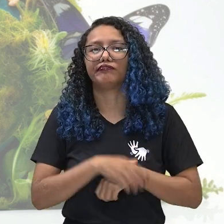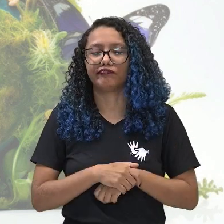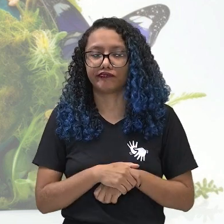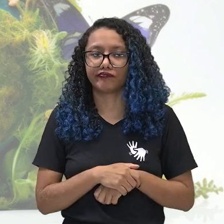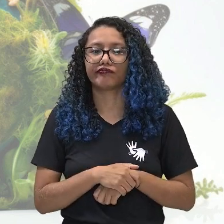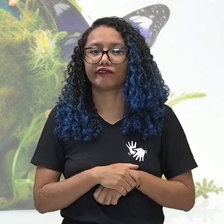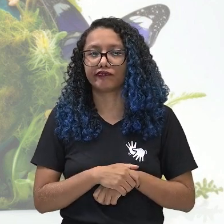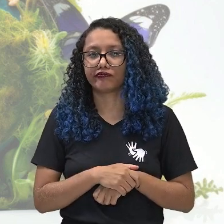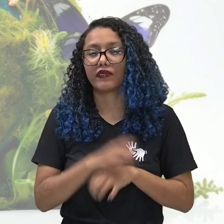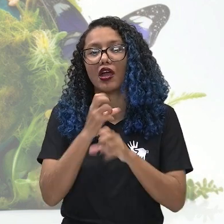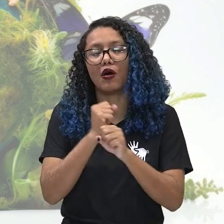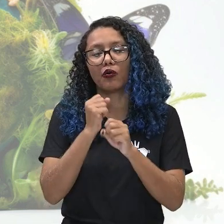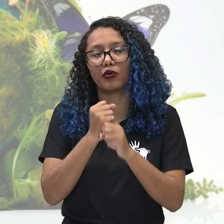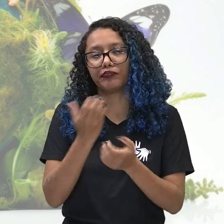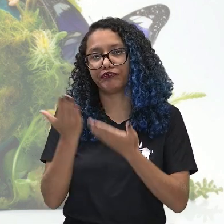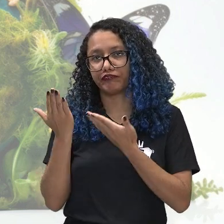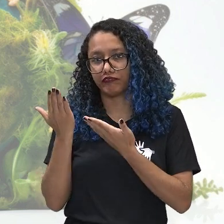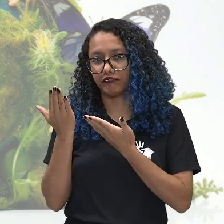calculado através